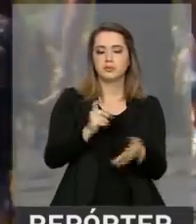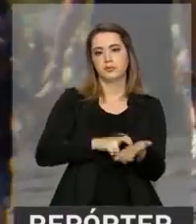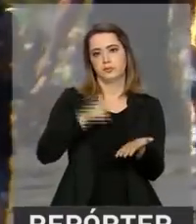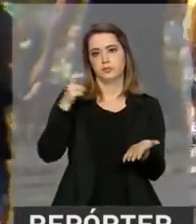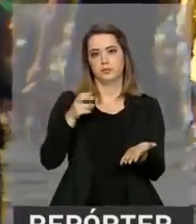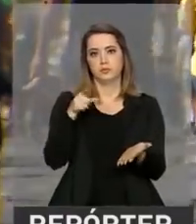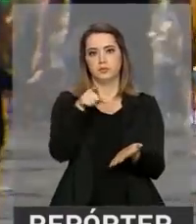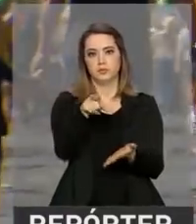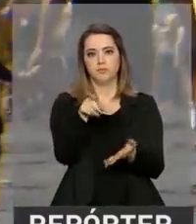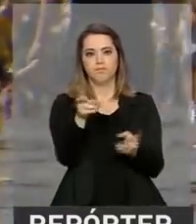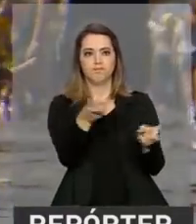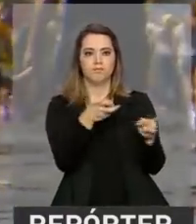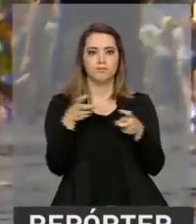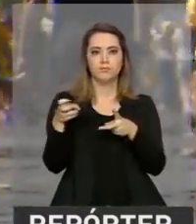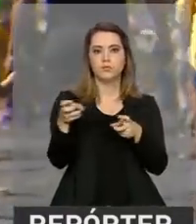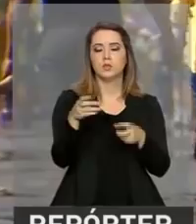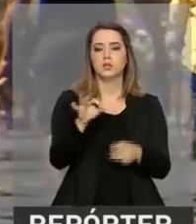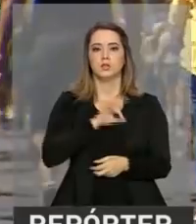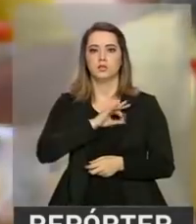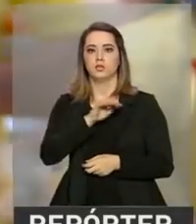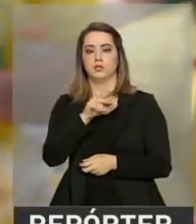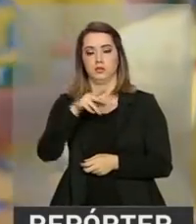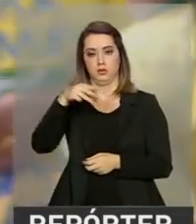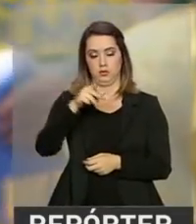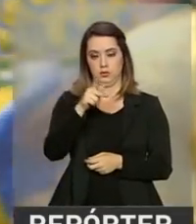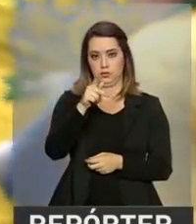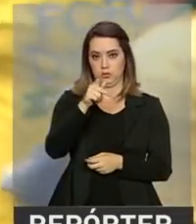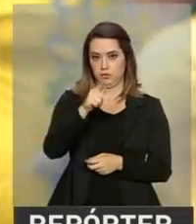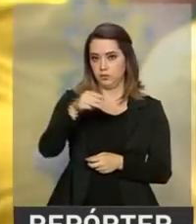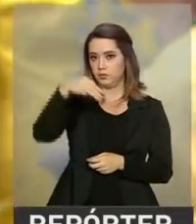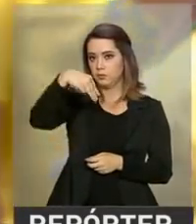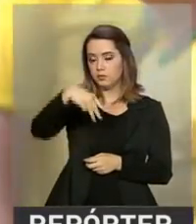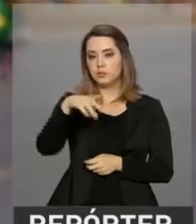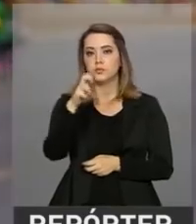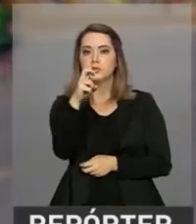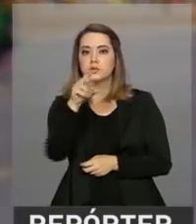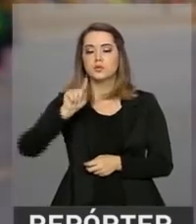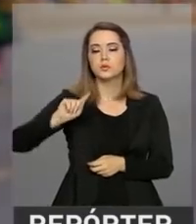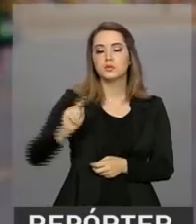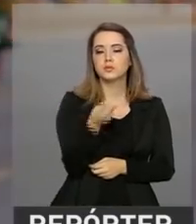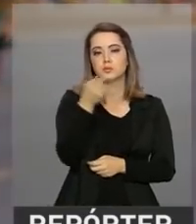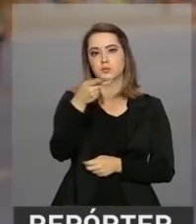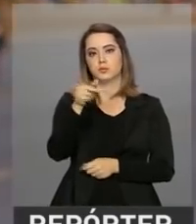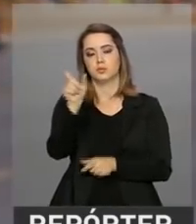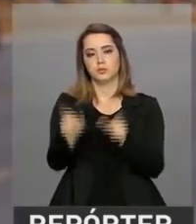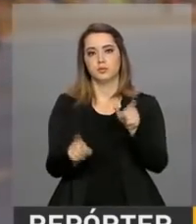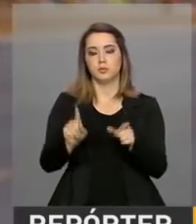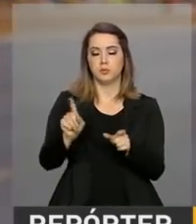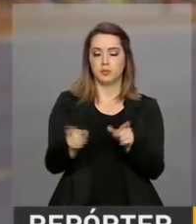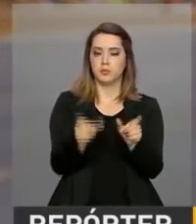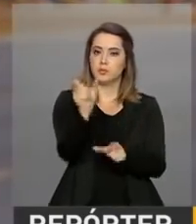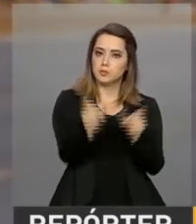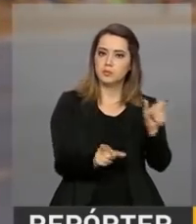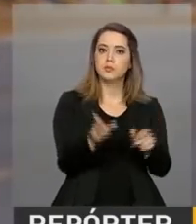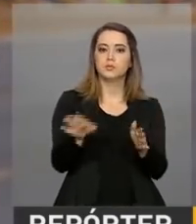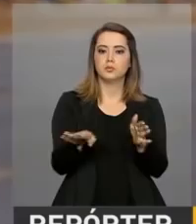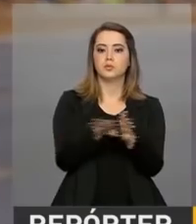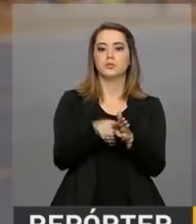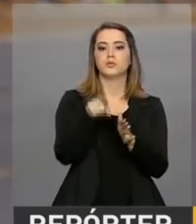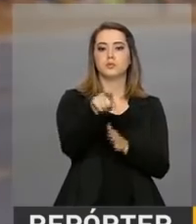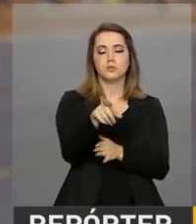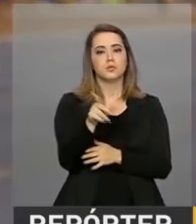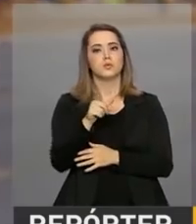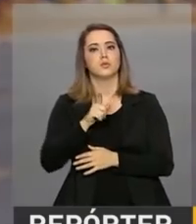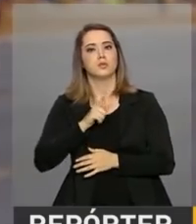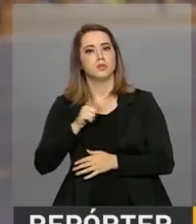A estimativa da Polícia Militar é que 5 mil pessoas passaram por lá. Além do afastamento definitivo da presidente Dilma